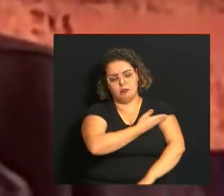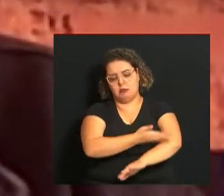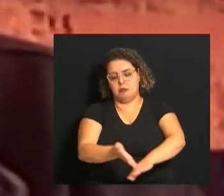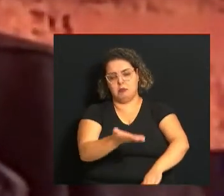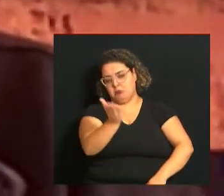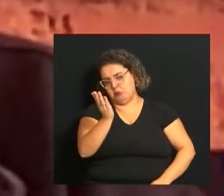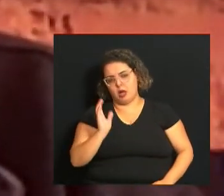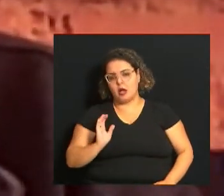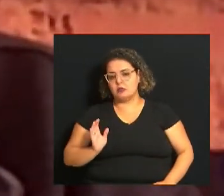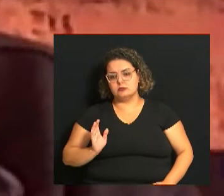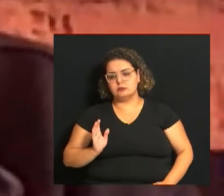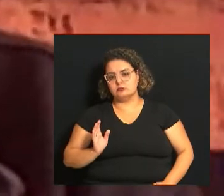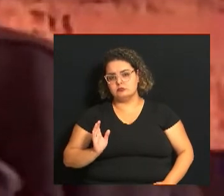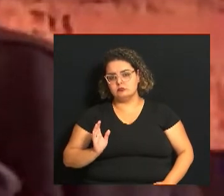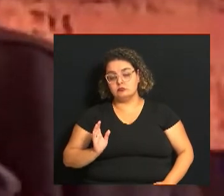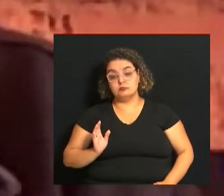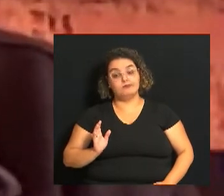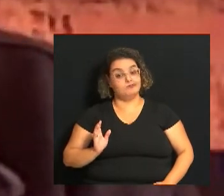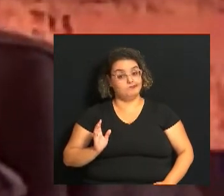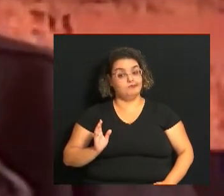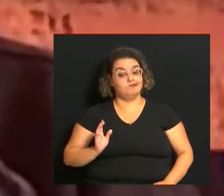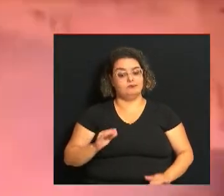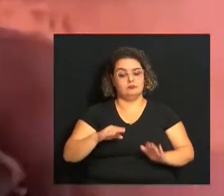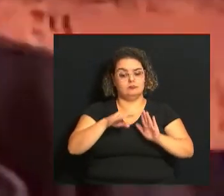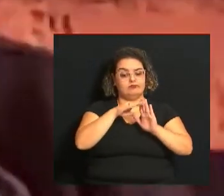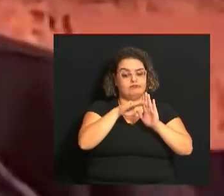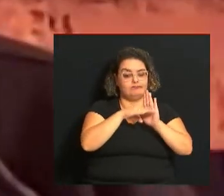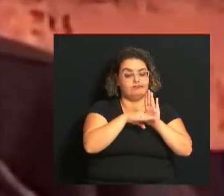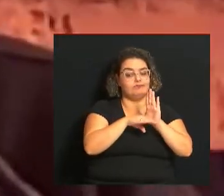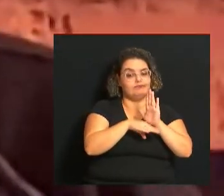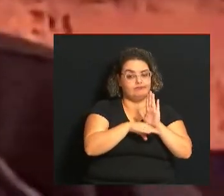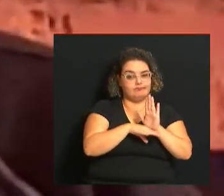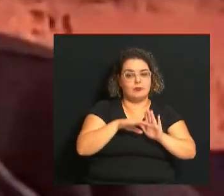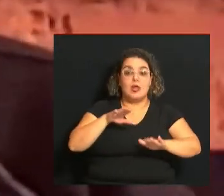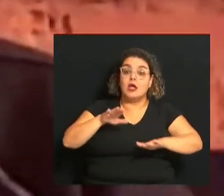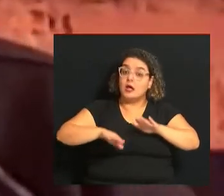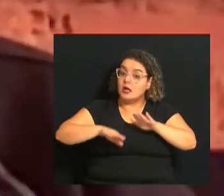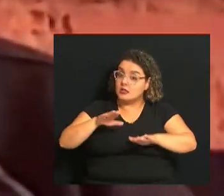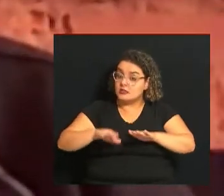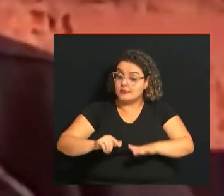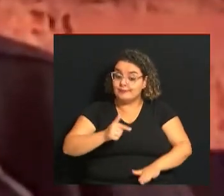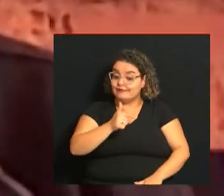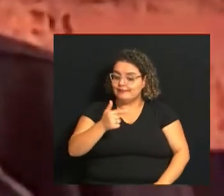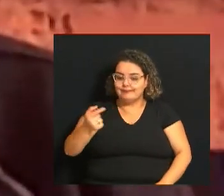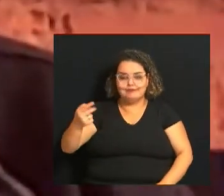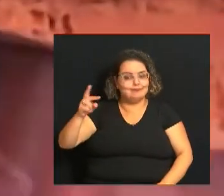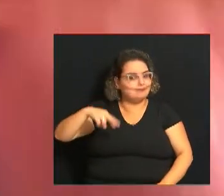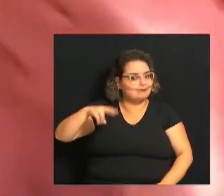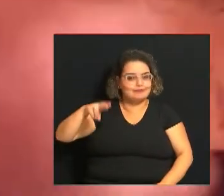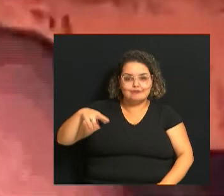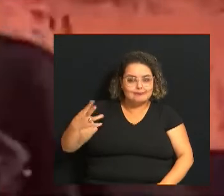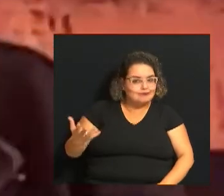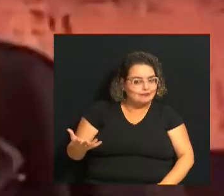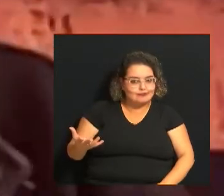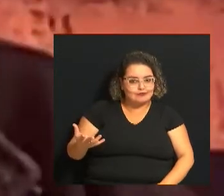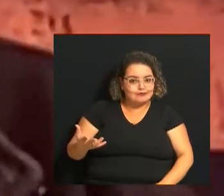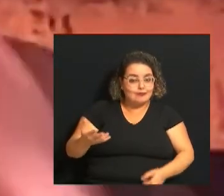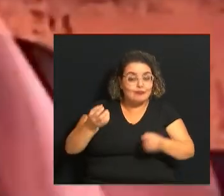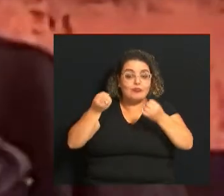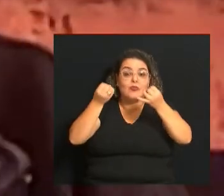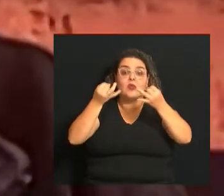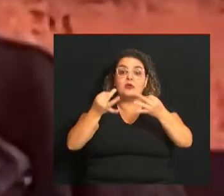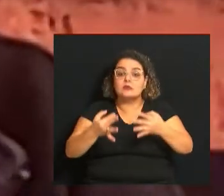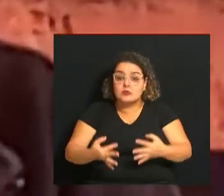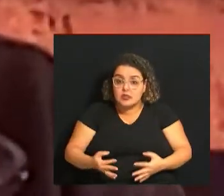Você estabelece um critério, muitas vezes irracional, para criar diferenças e justificar o seu direito